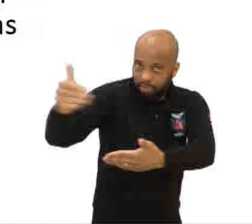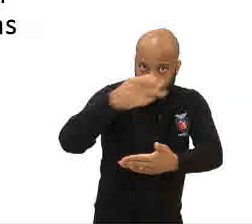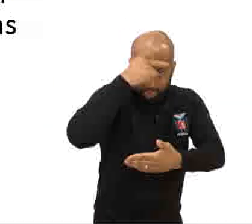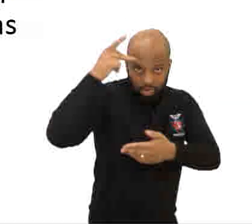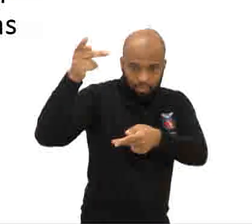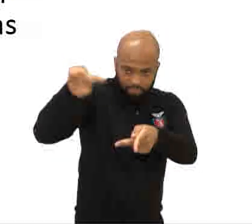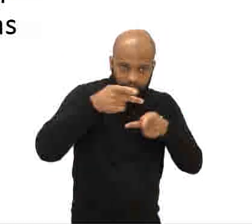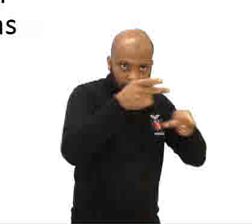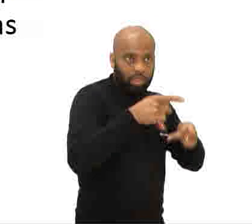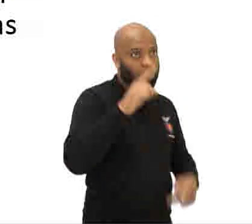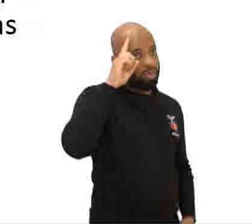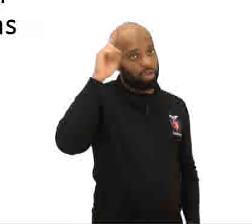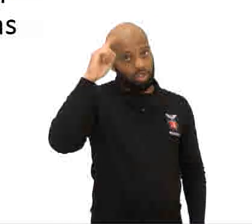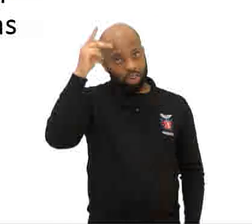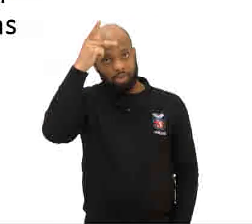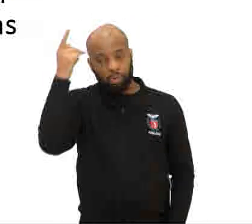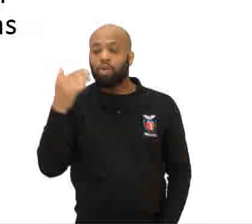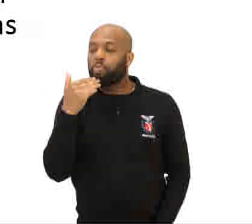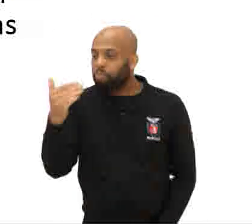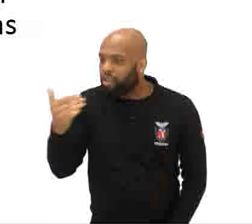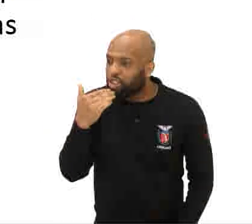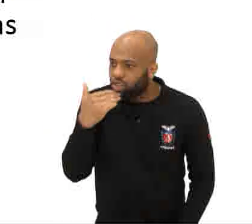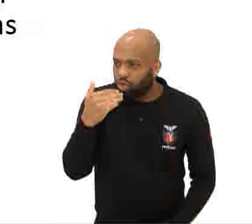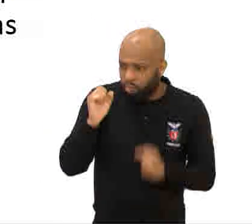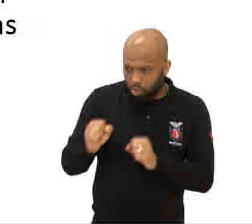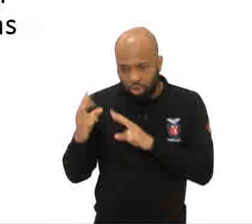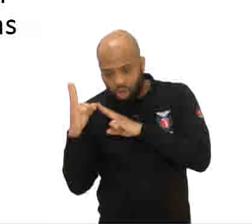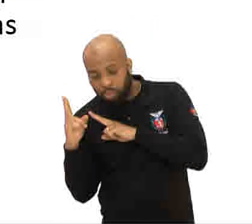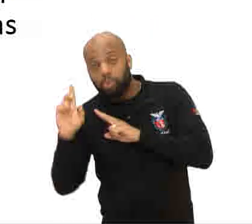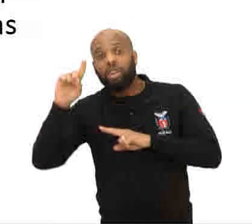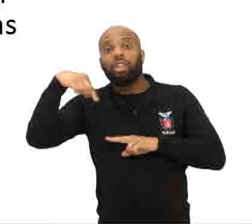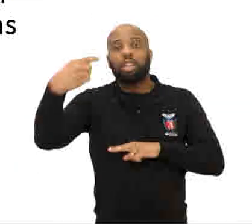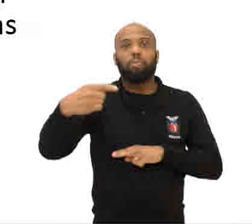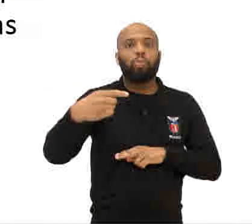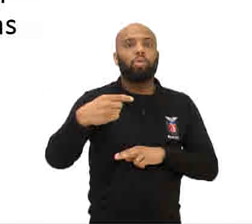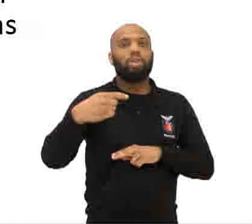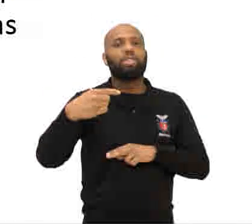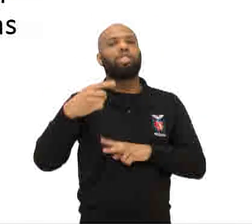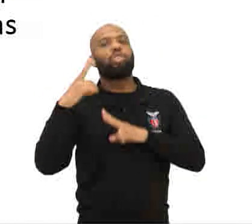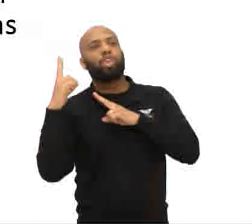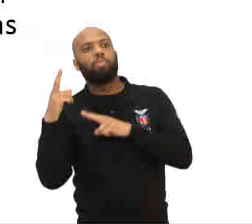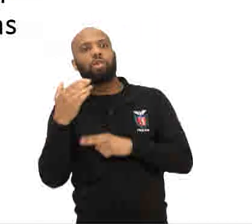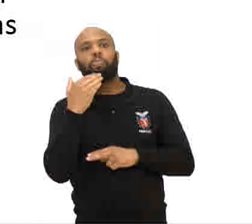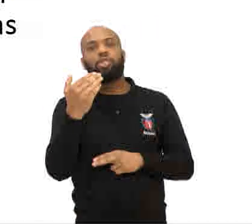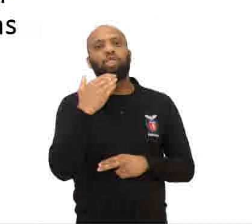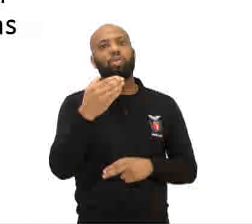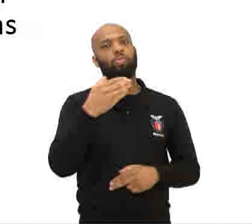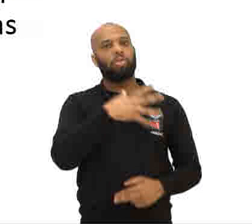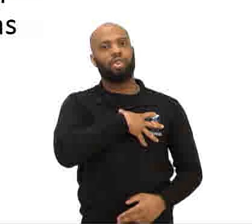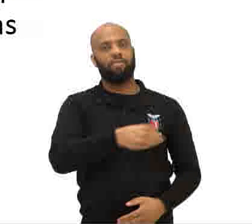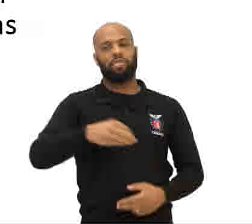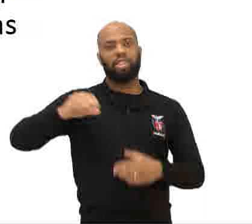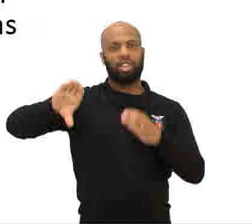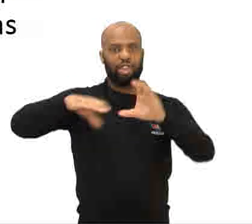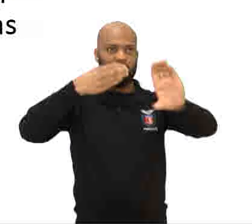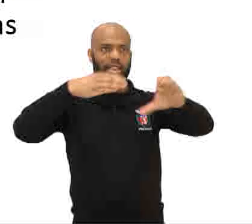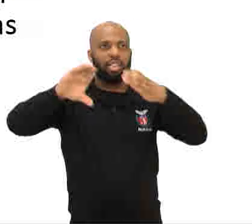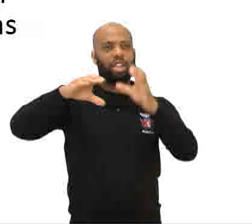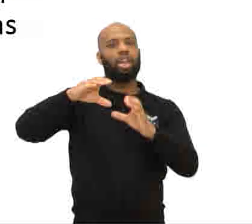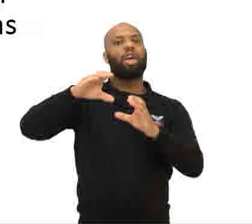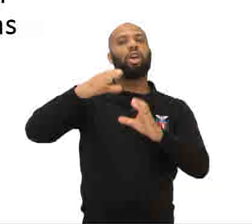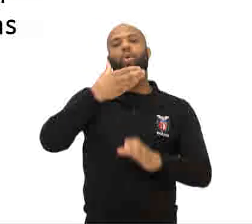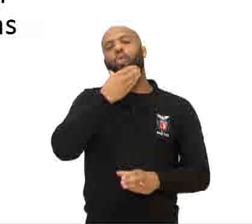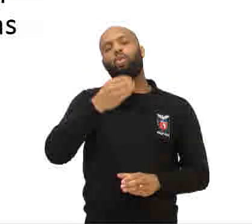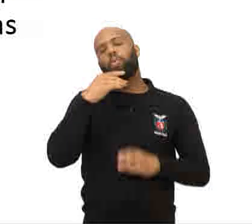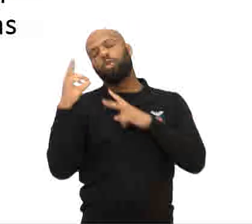caçador pediu pouso lá, e após o jantar, ele pôs a filha dele para cantar e o jovem dormiu